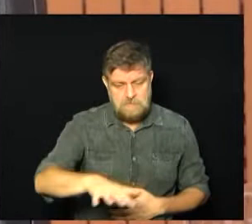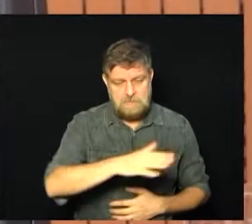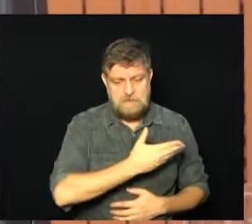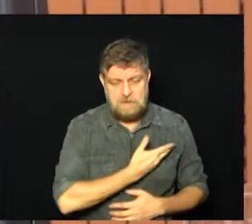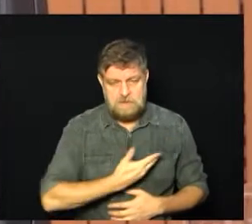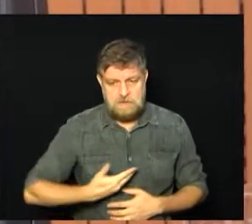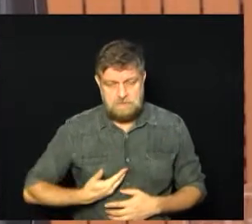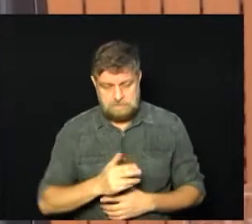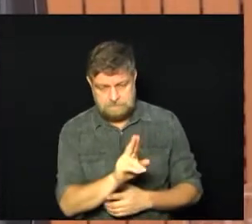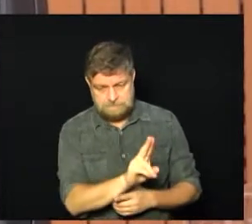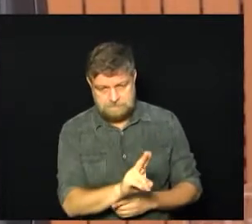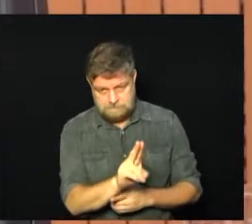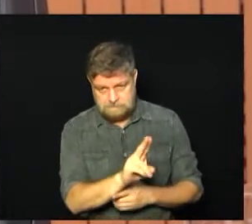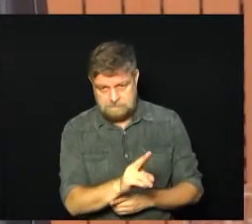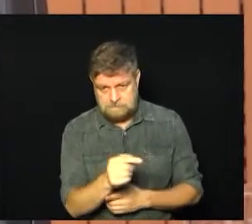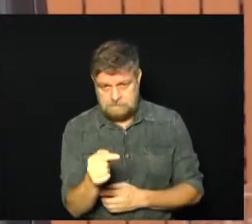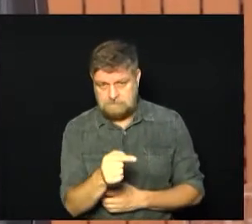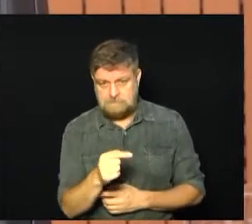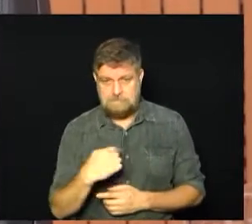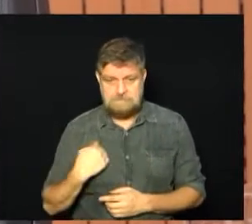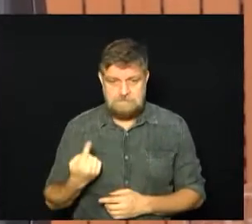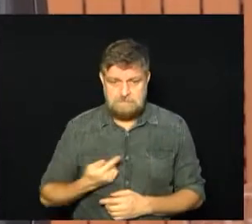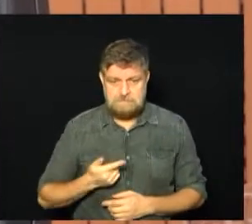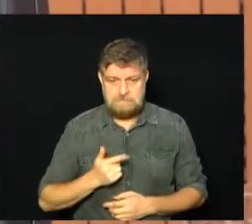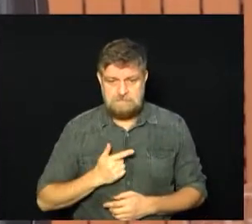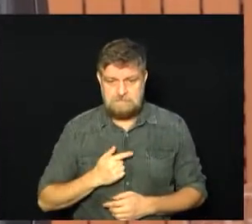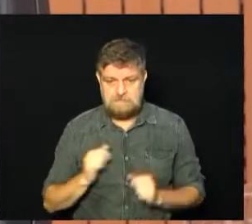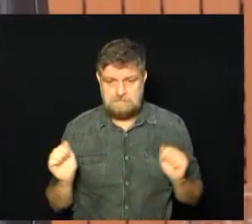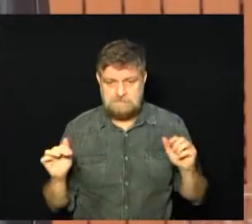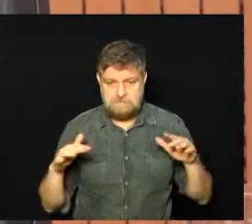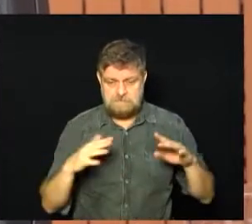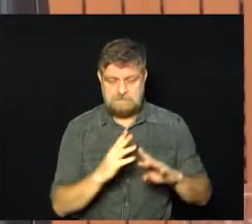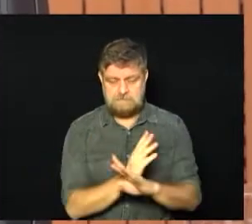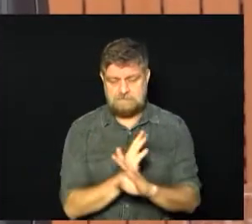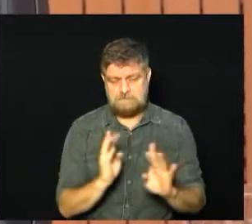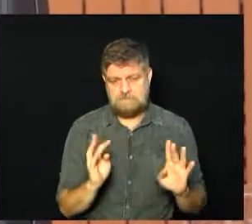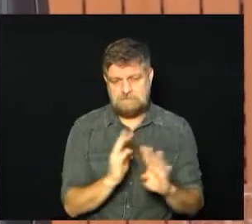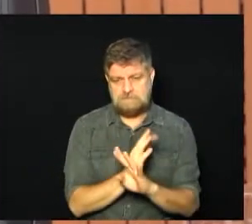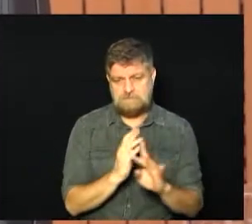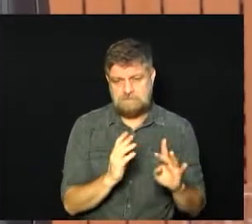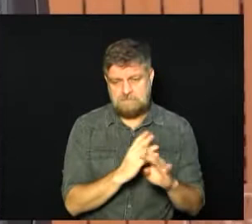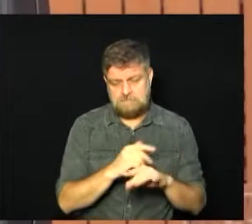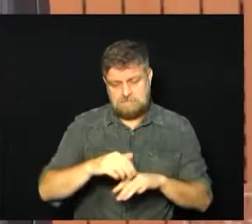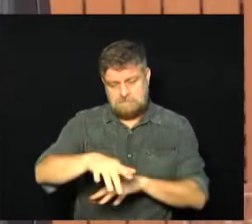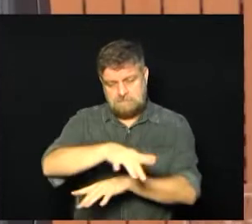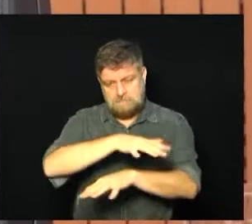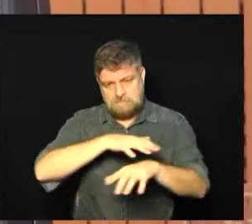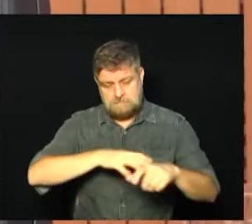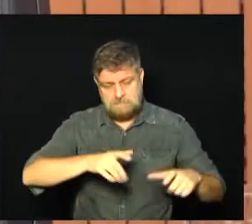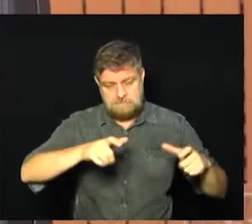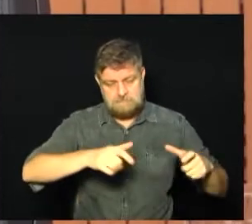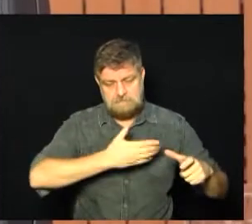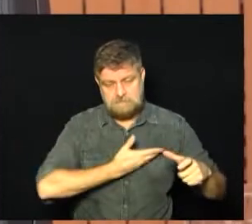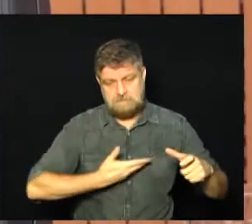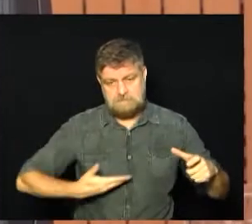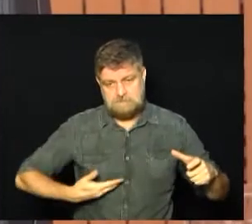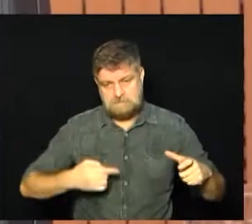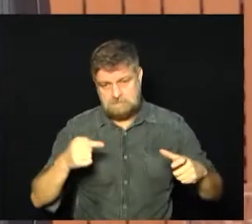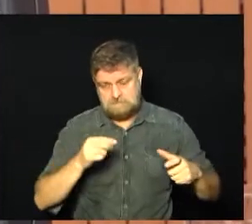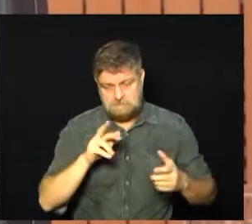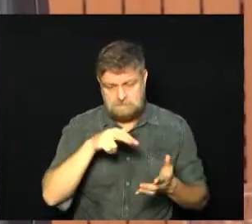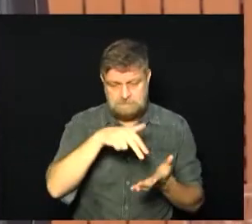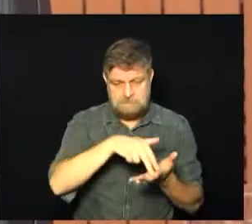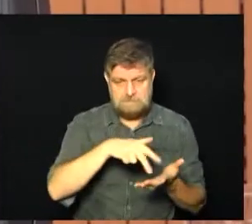públicos, na qual a gente começa a trazer mais gente a circular, mais pessoas a utilizar essas áreas e trazer, inclusive,